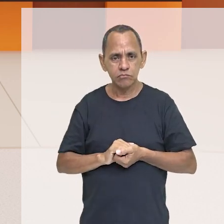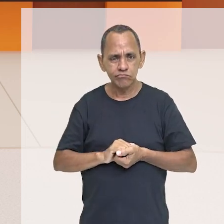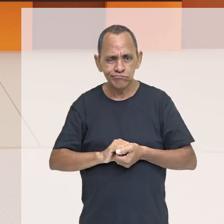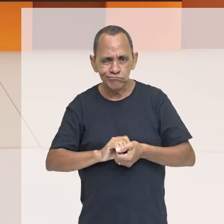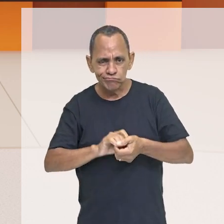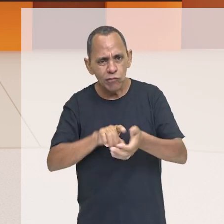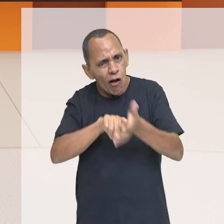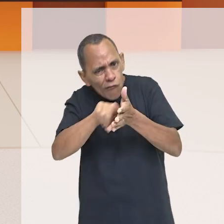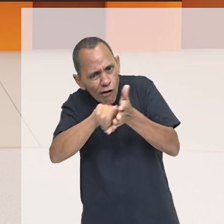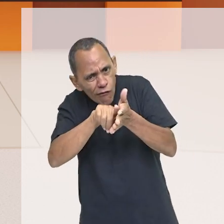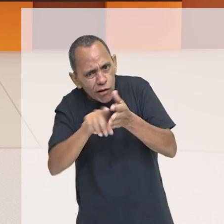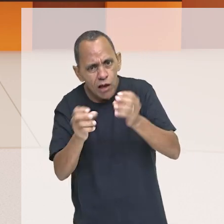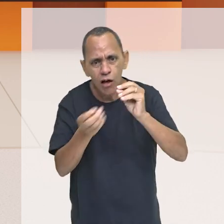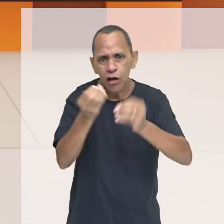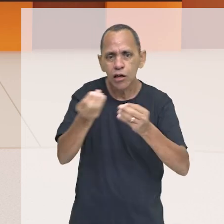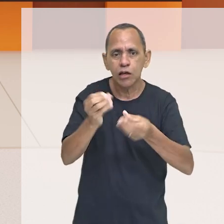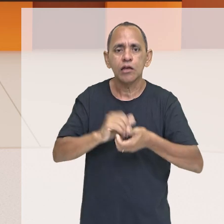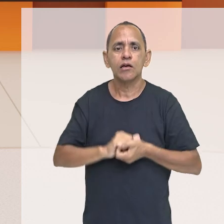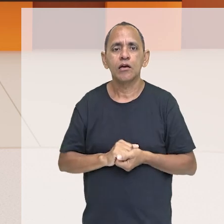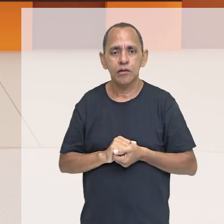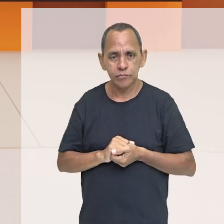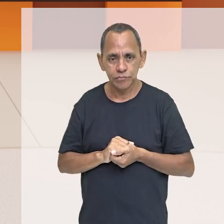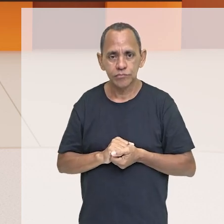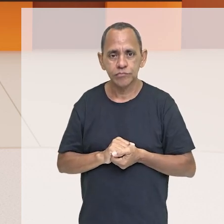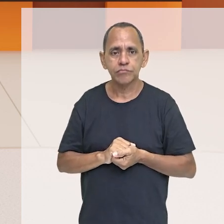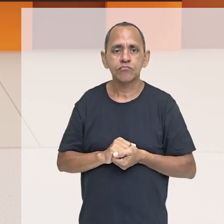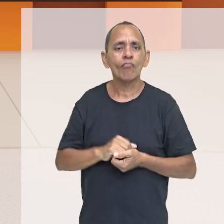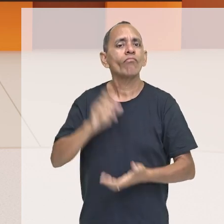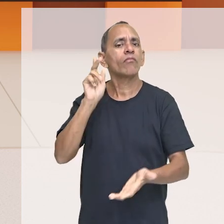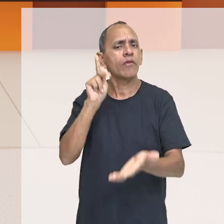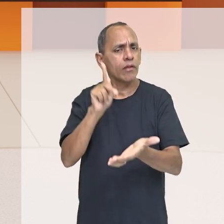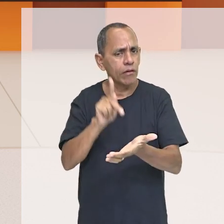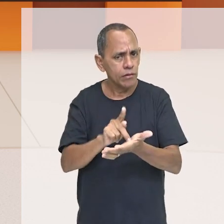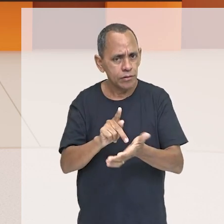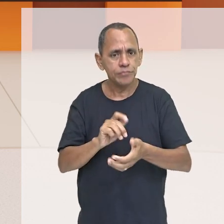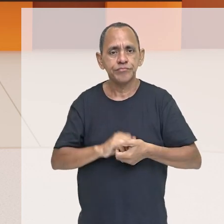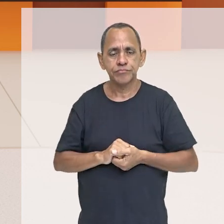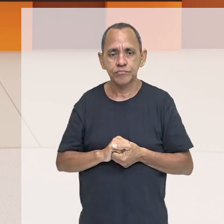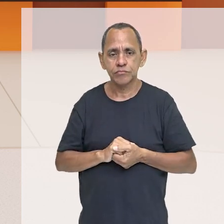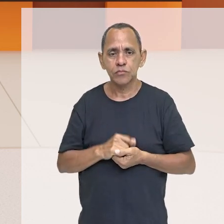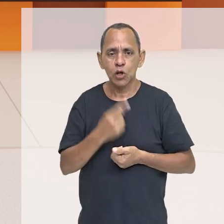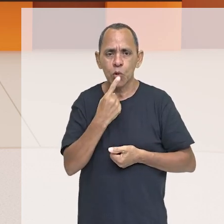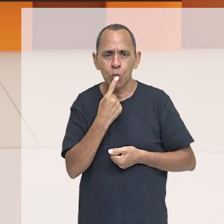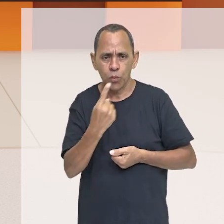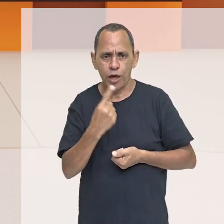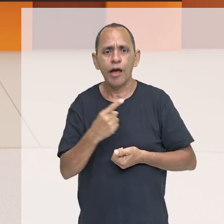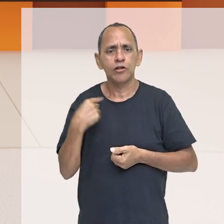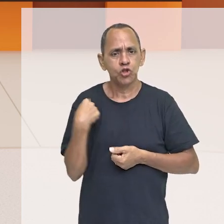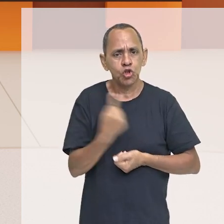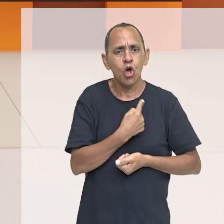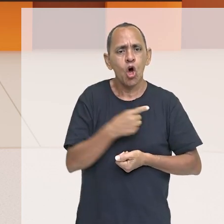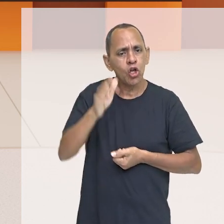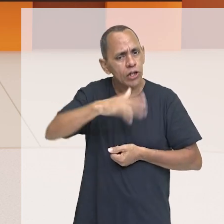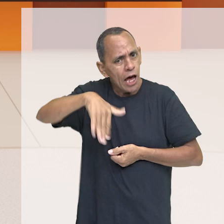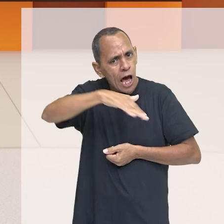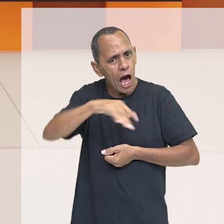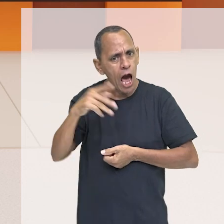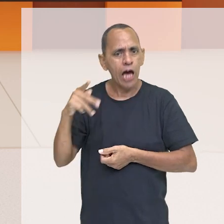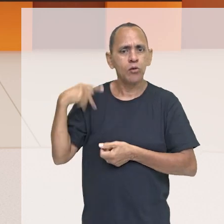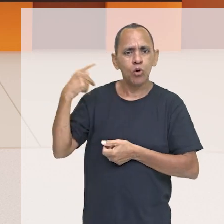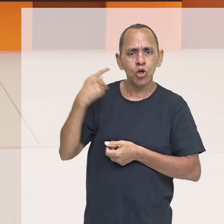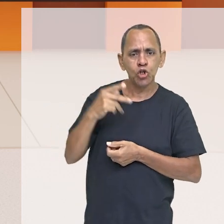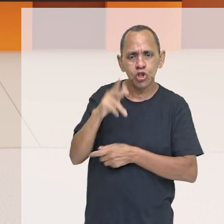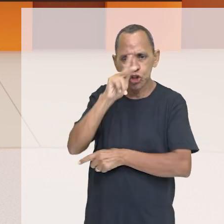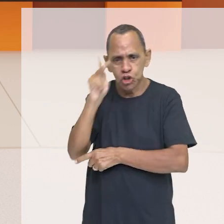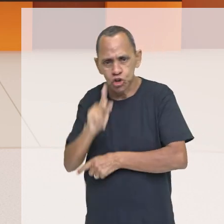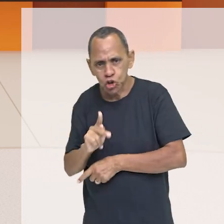na realidade que se apresenta diante de nós para um fenômeno político, para algo que a história,